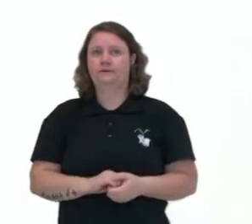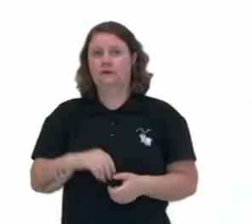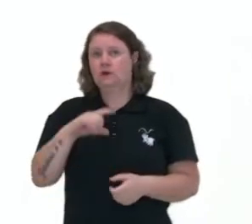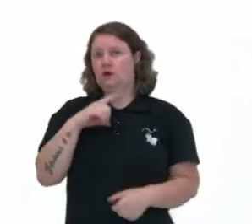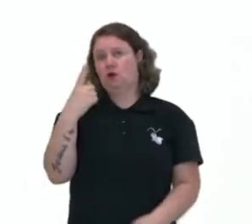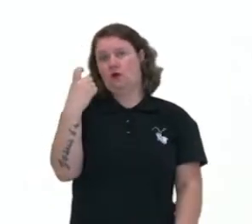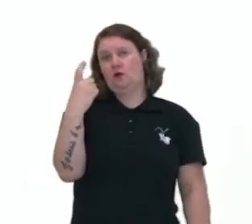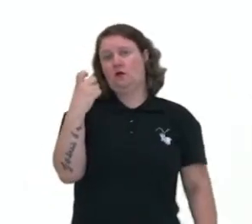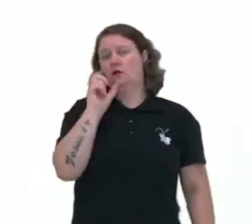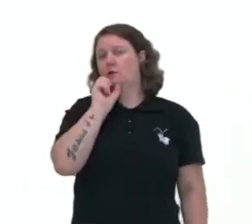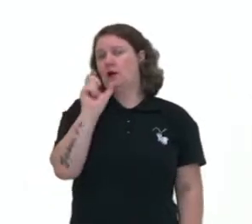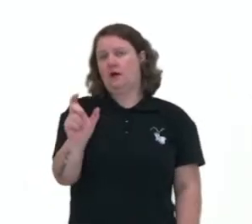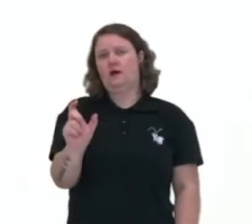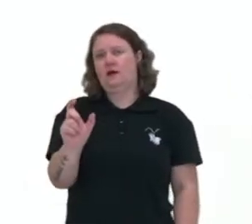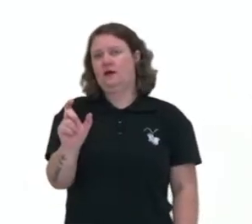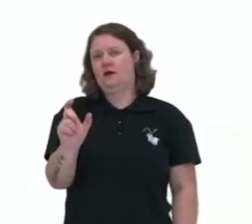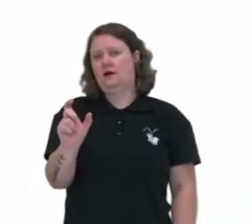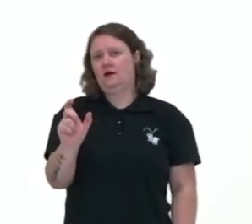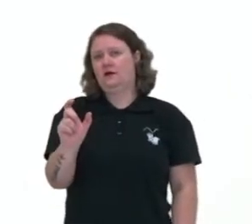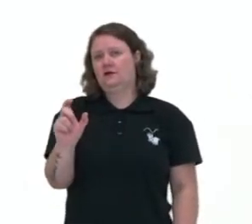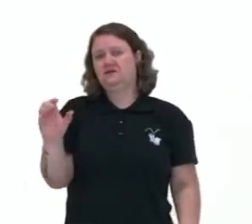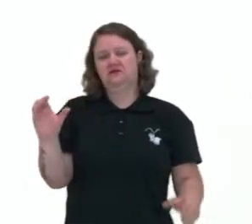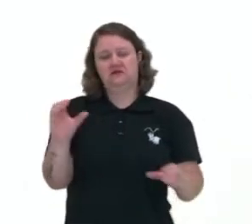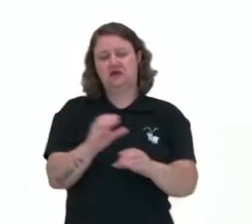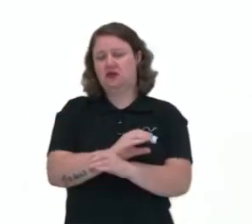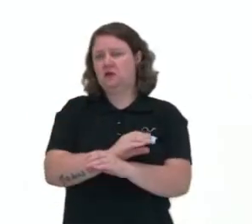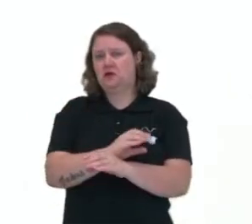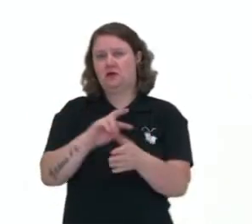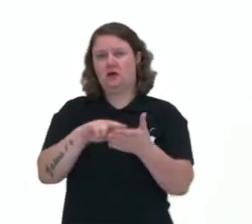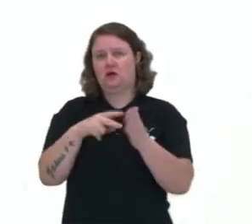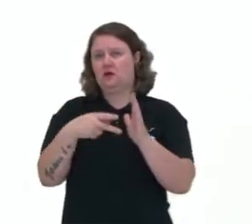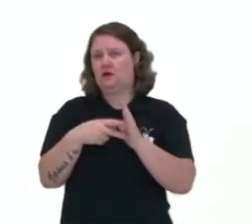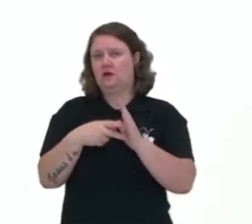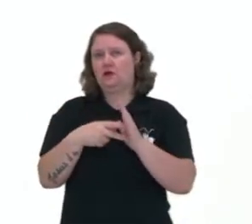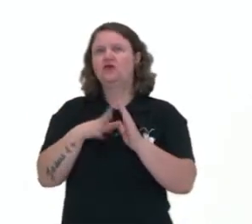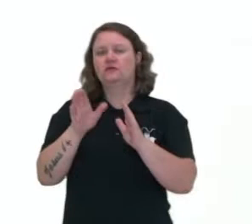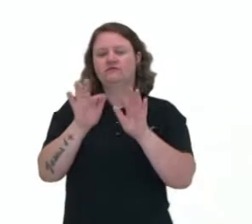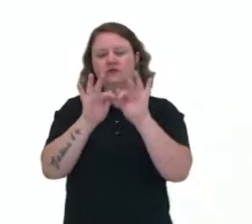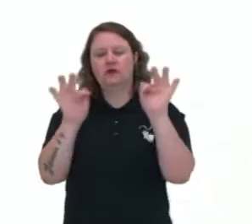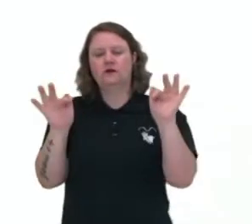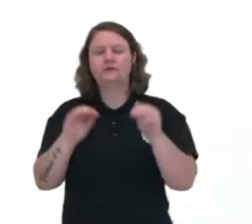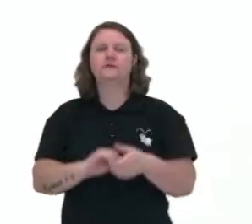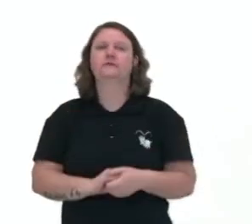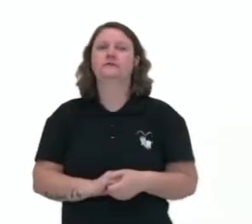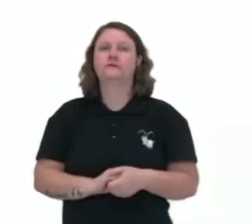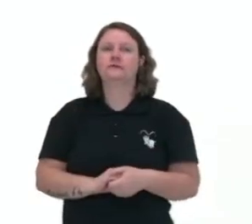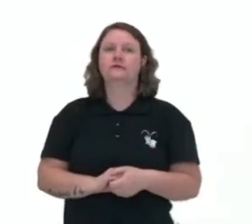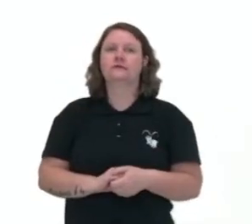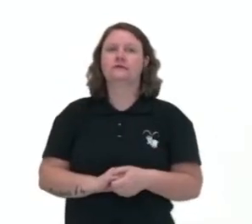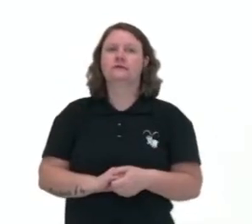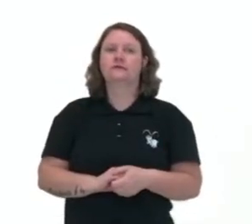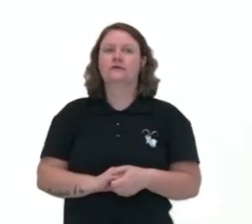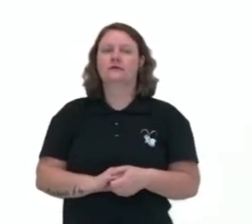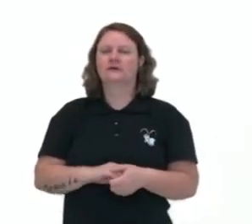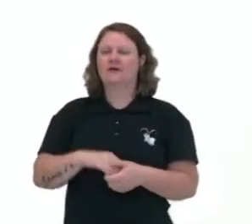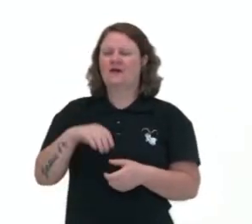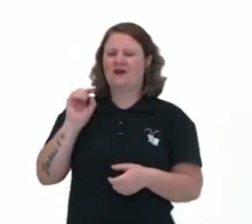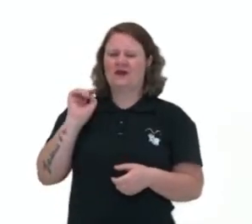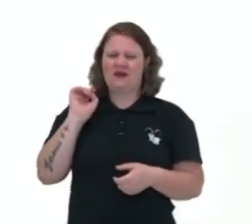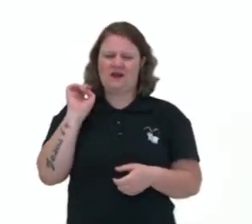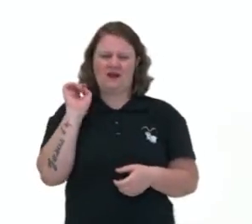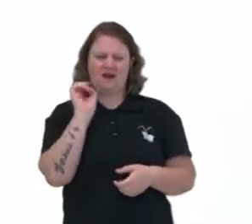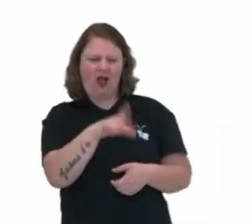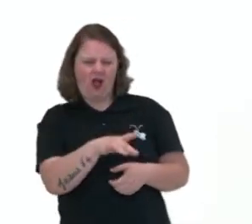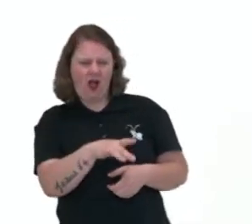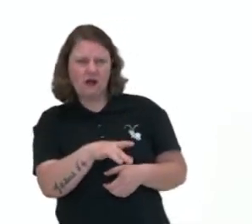uma palavra. Então, o sentido aqui é completo. Podemos chamar de frase. Fora lixão, né? Então,